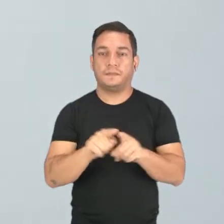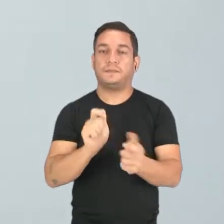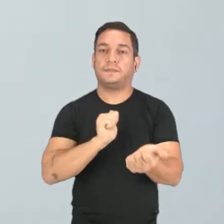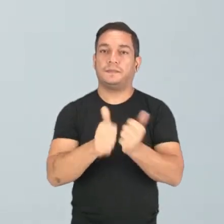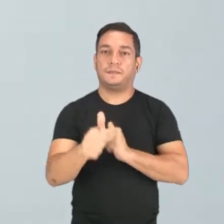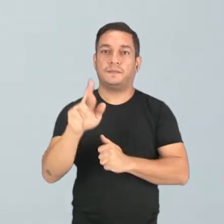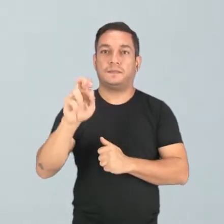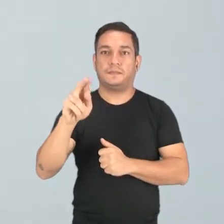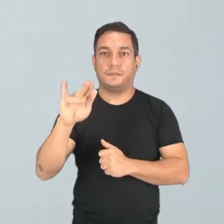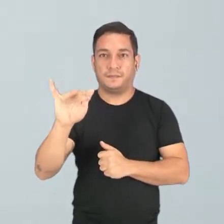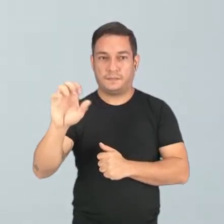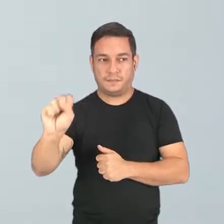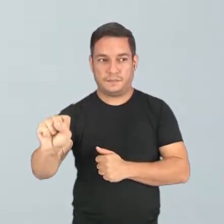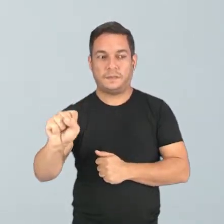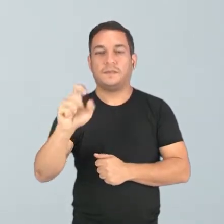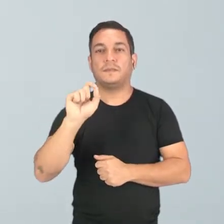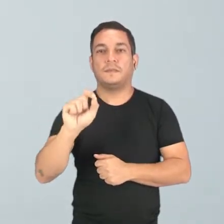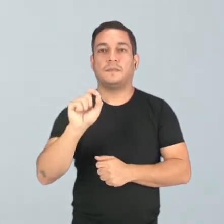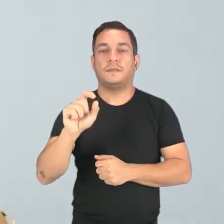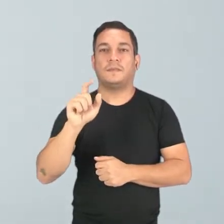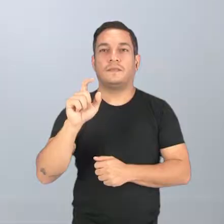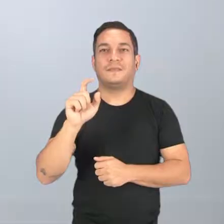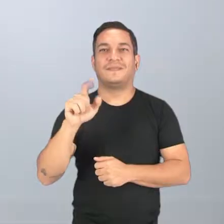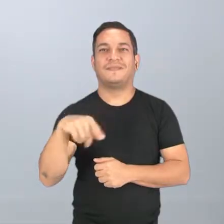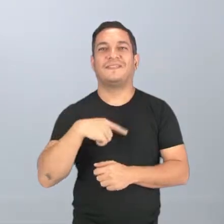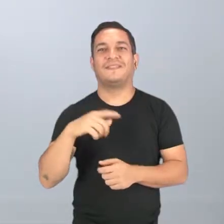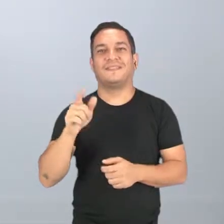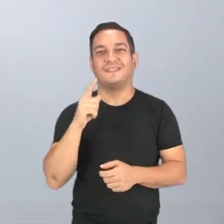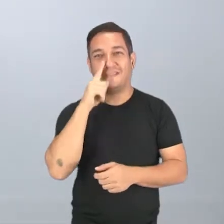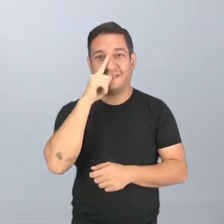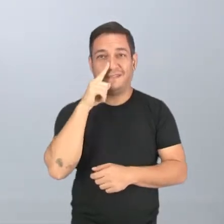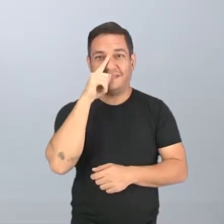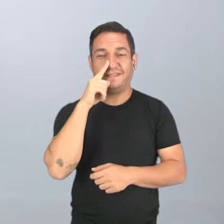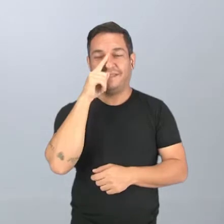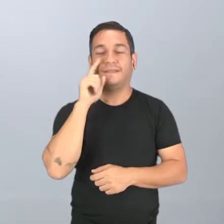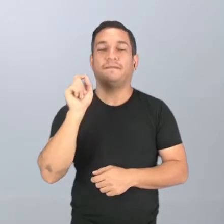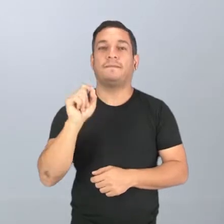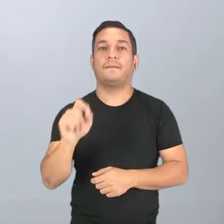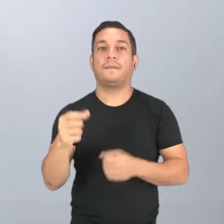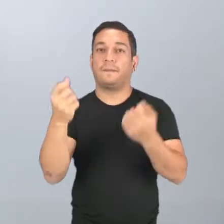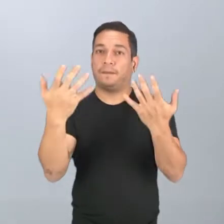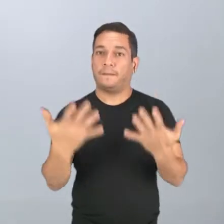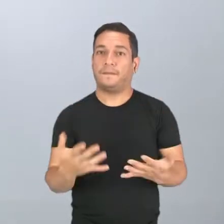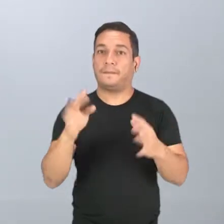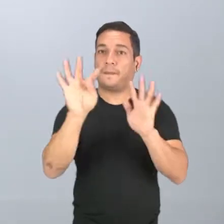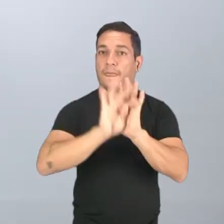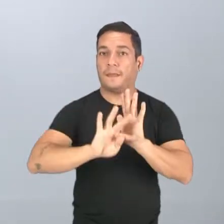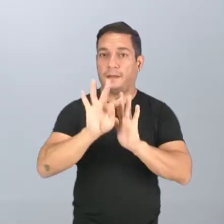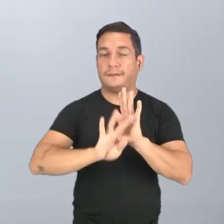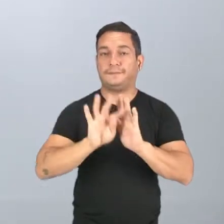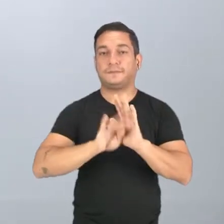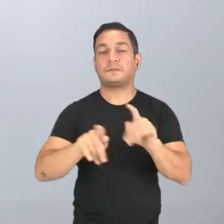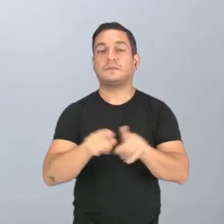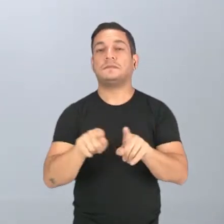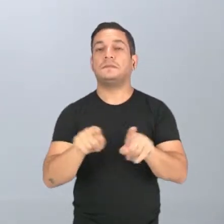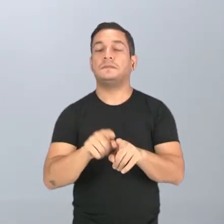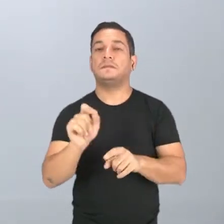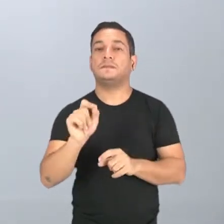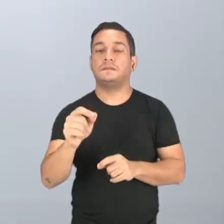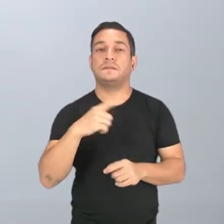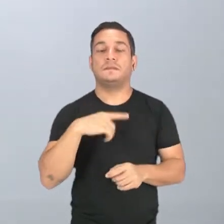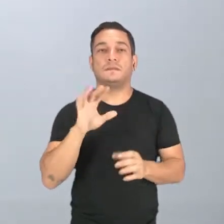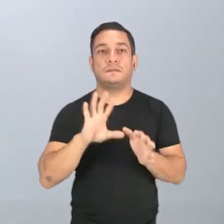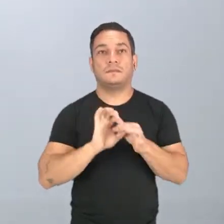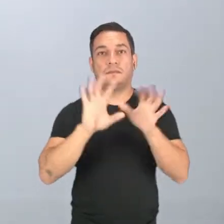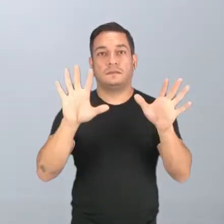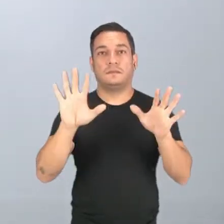esportes radicais, né? Que é o aumento do risco, né? Como diz o próprio texto, aumento do risco que ele vai liberar